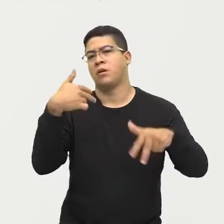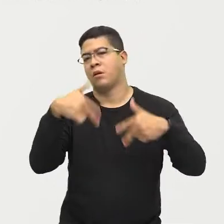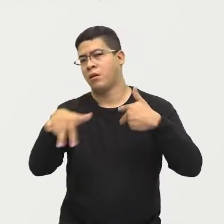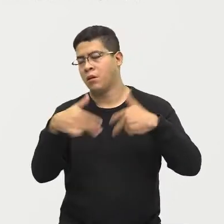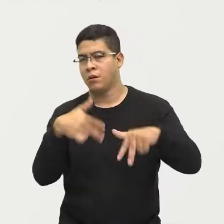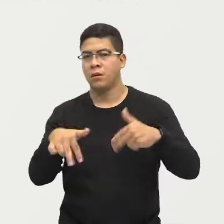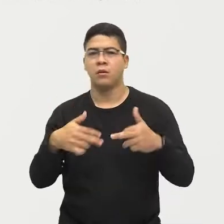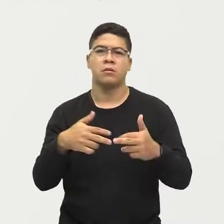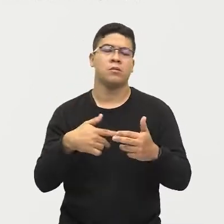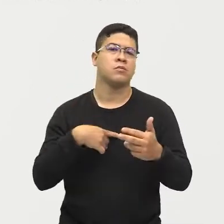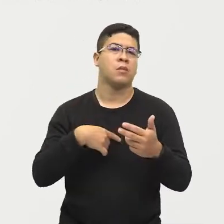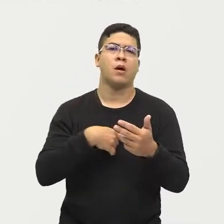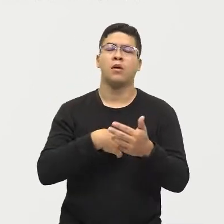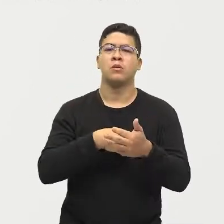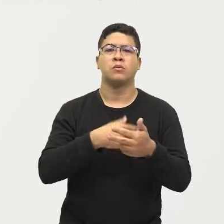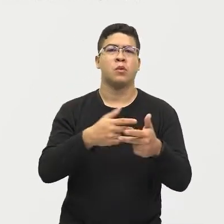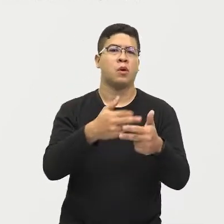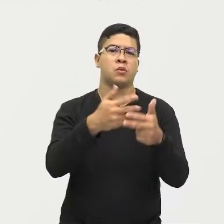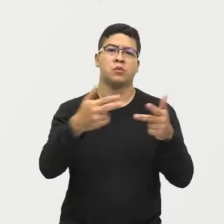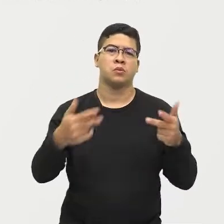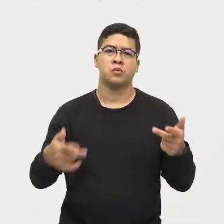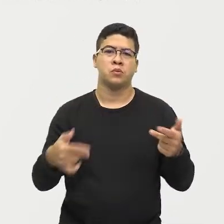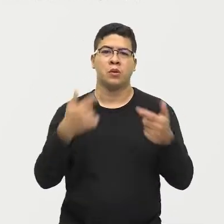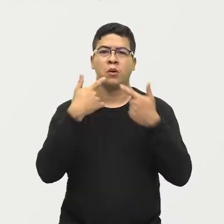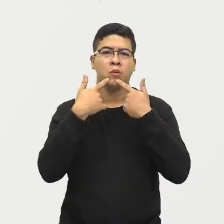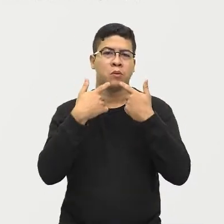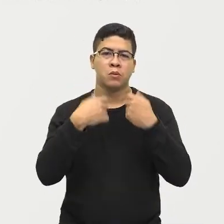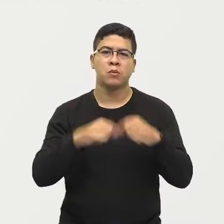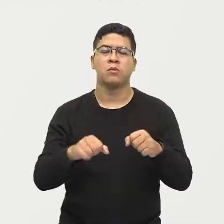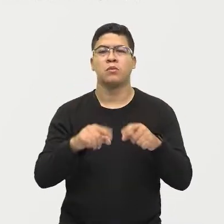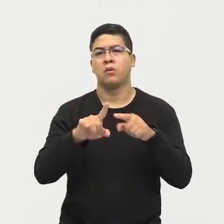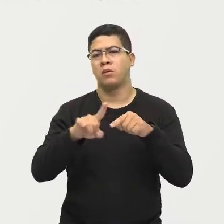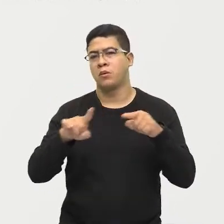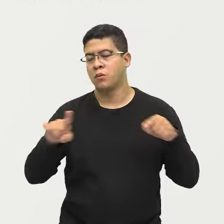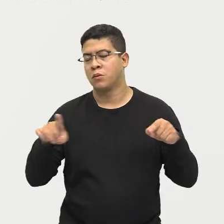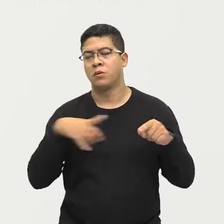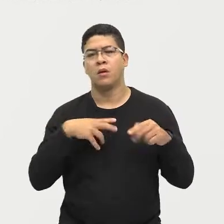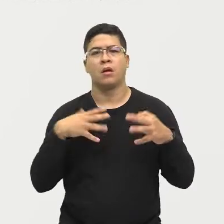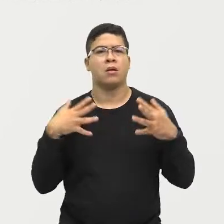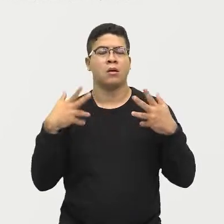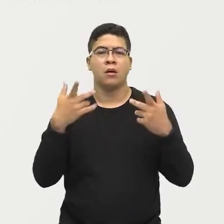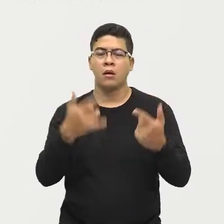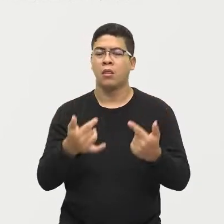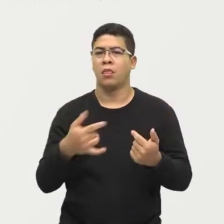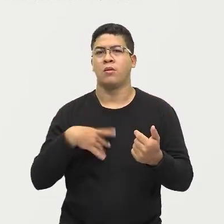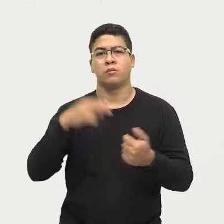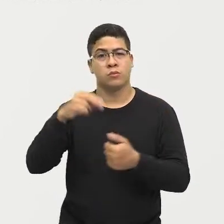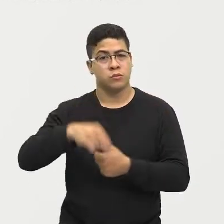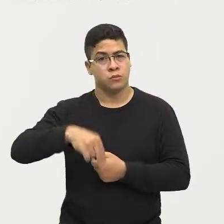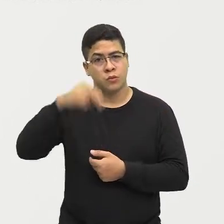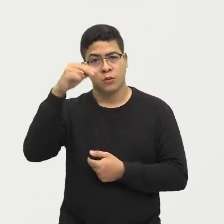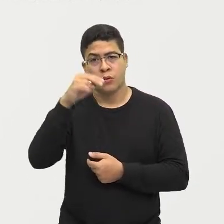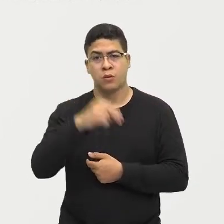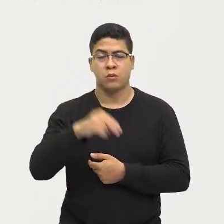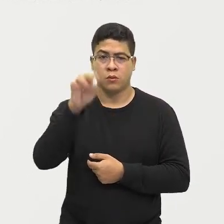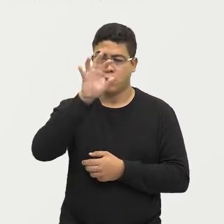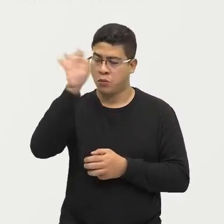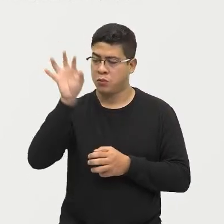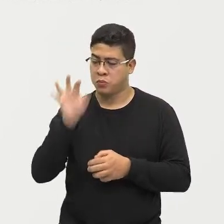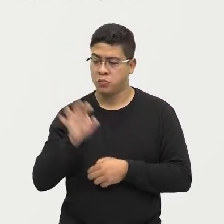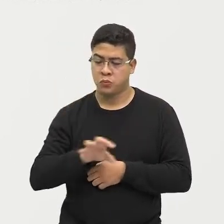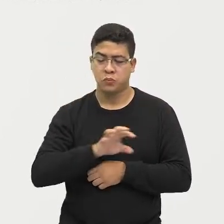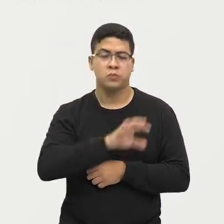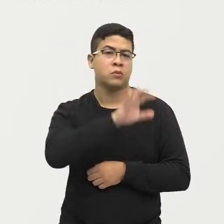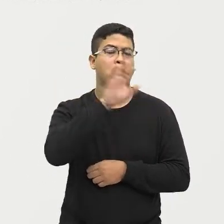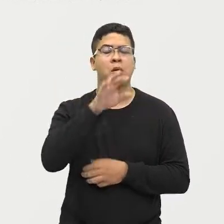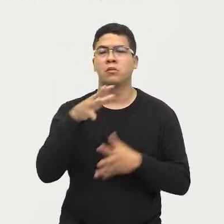as variações linguísticas, os vários falares brasileiros do norte e do nordeste, principalmente, né?